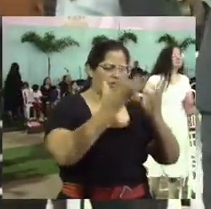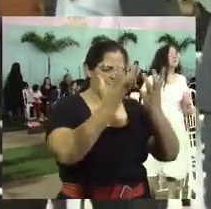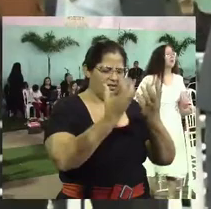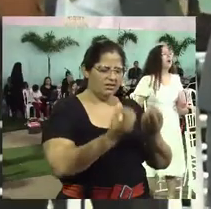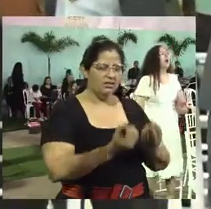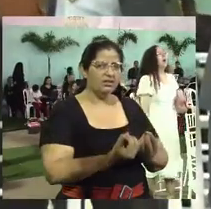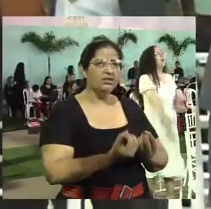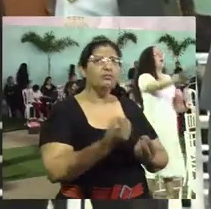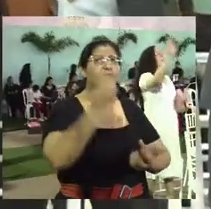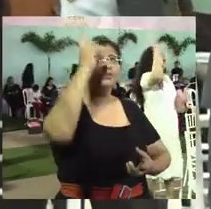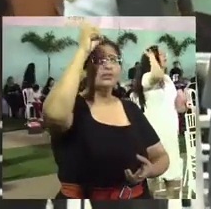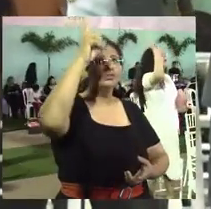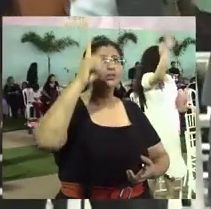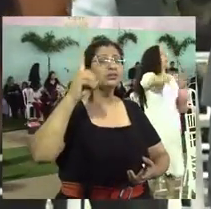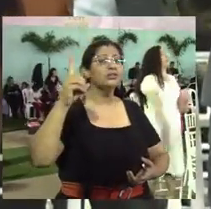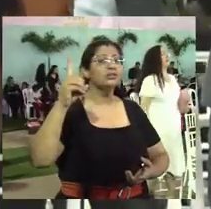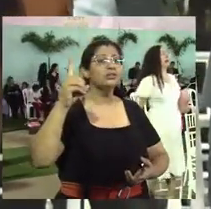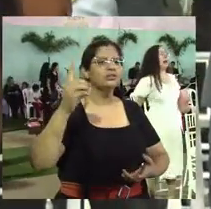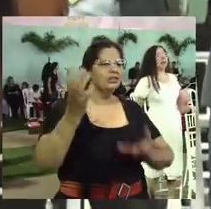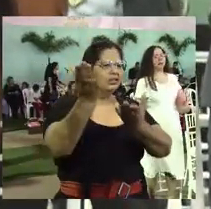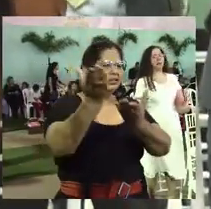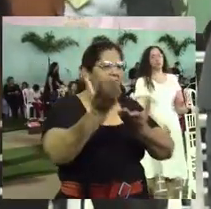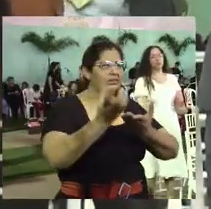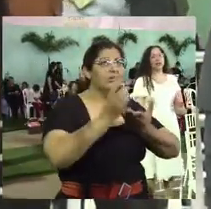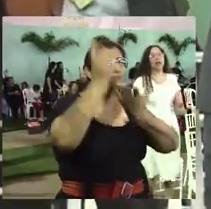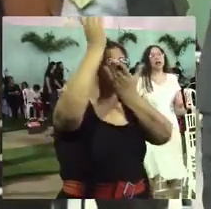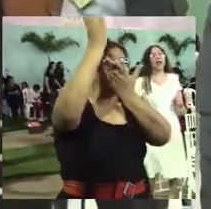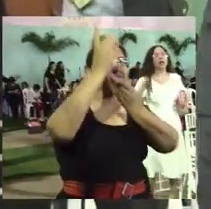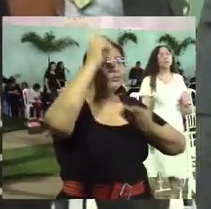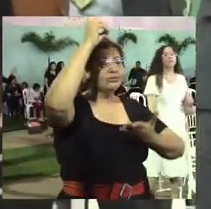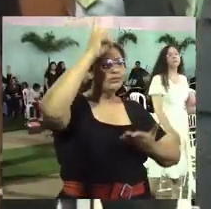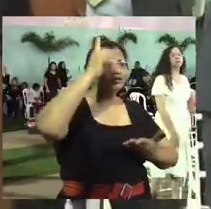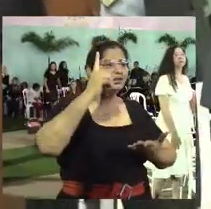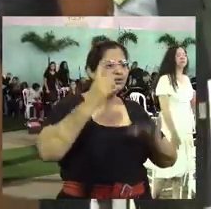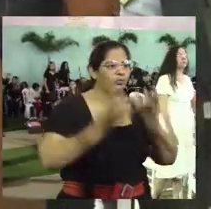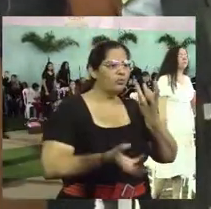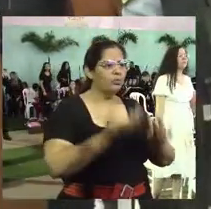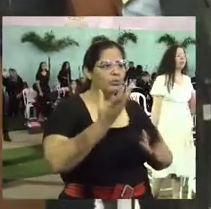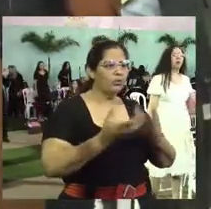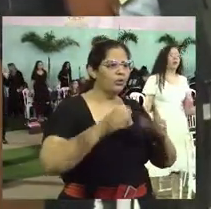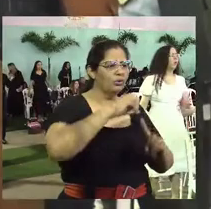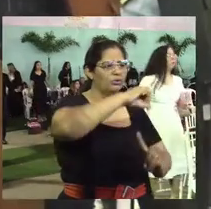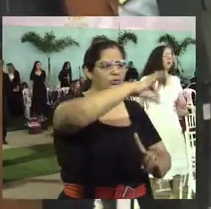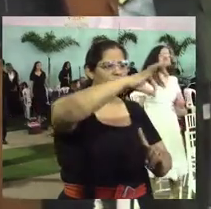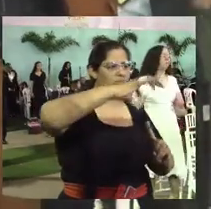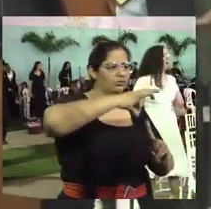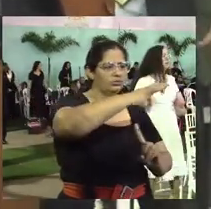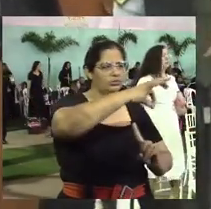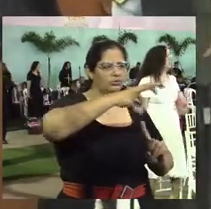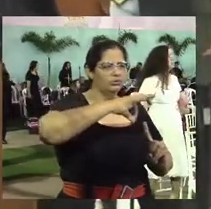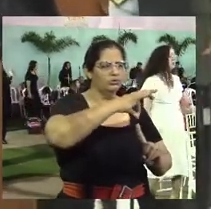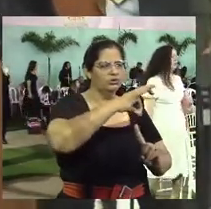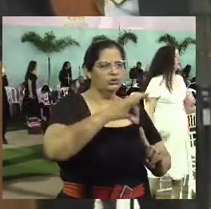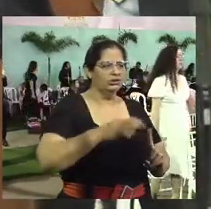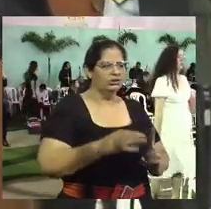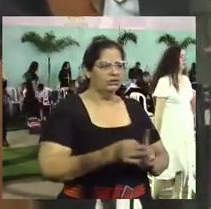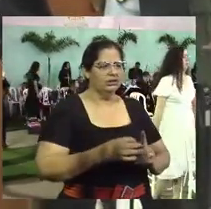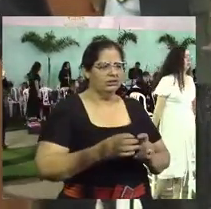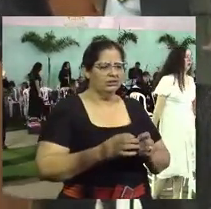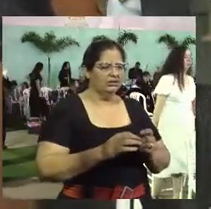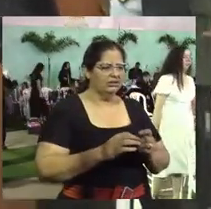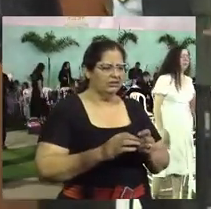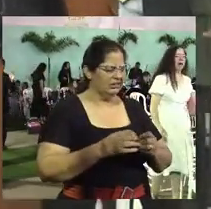Avivamento receba de Deus o fogo do espírito santo agora sai toda timidez